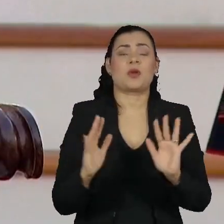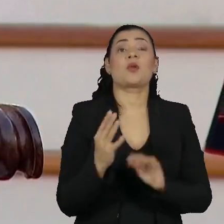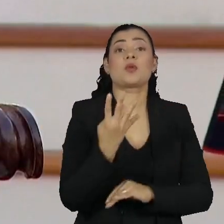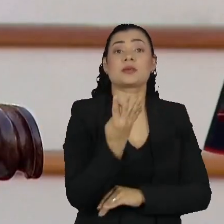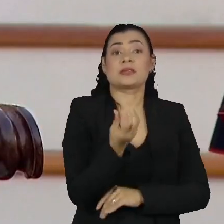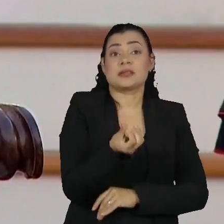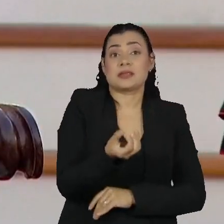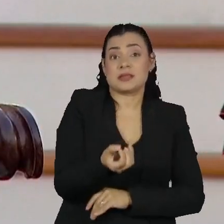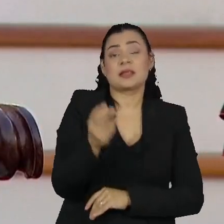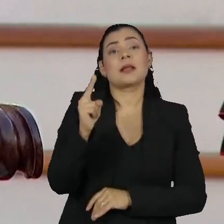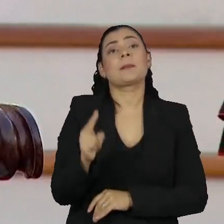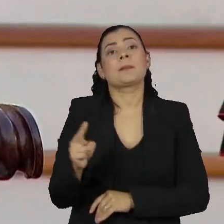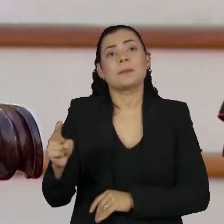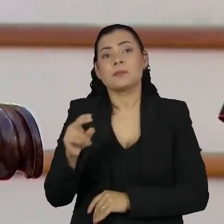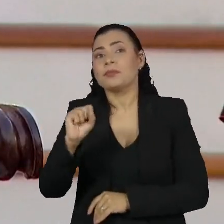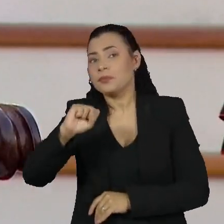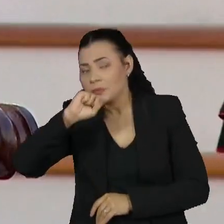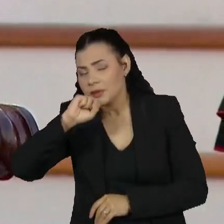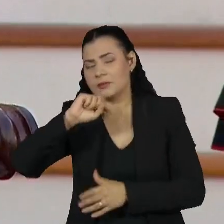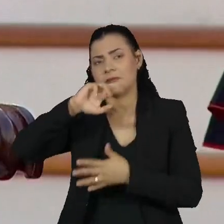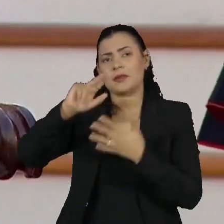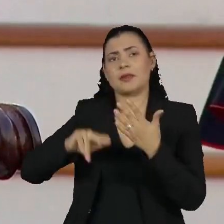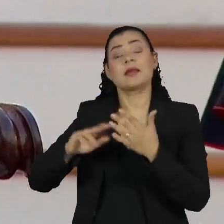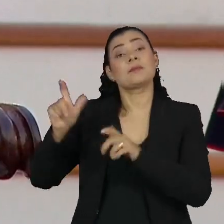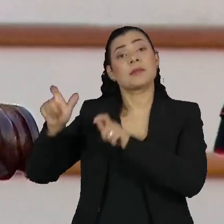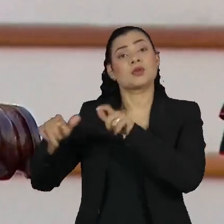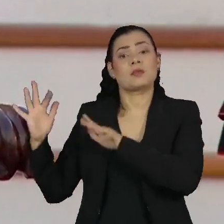bispos cardeais religiosos e cidadãos comuns